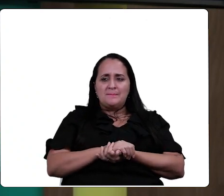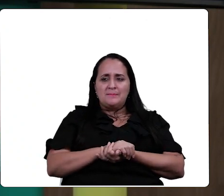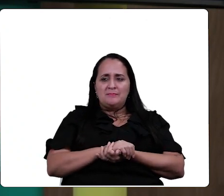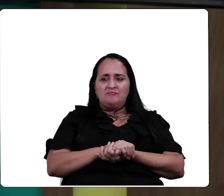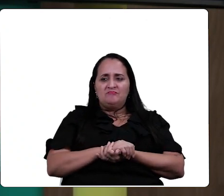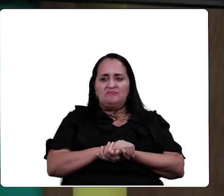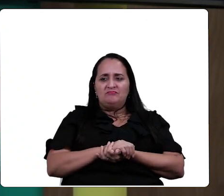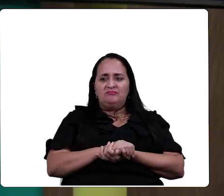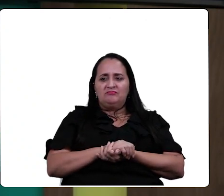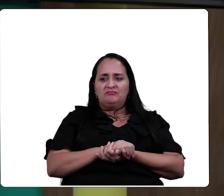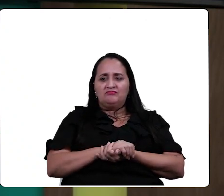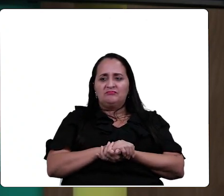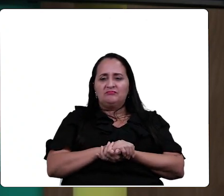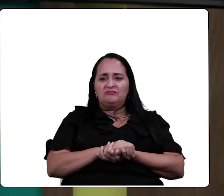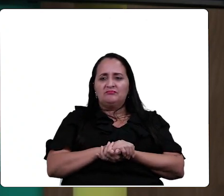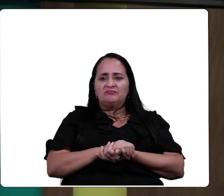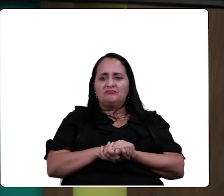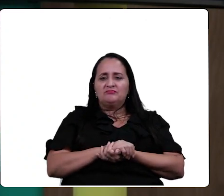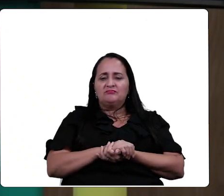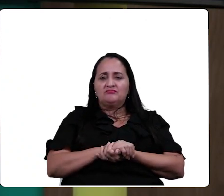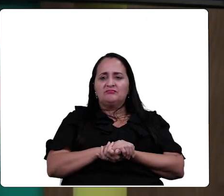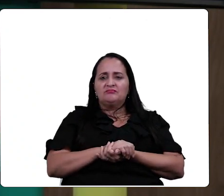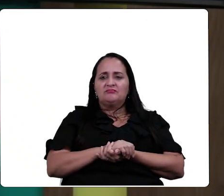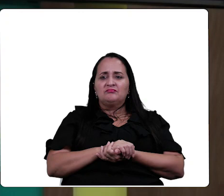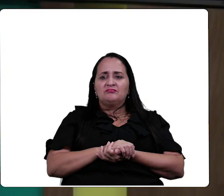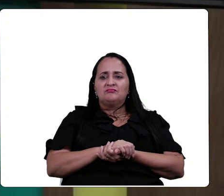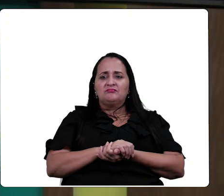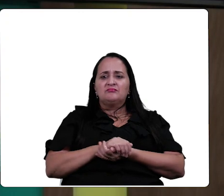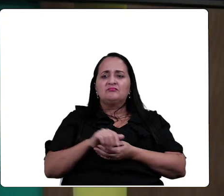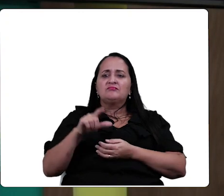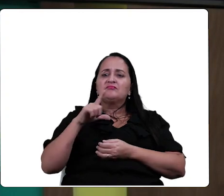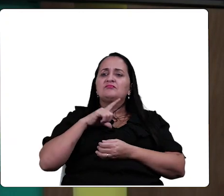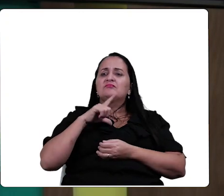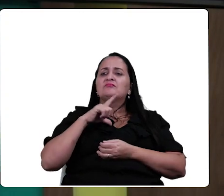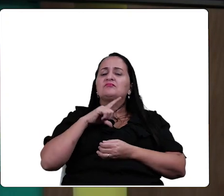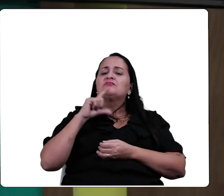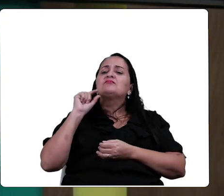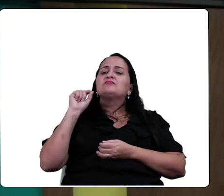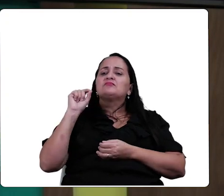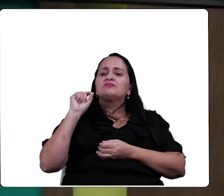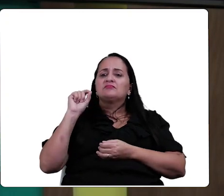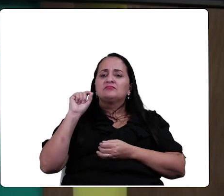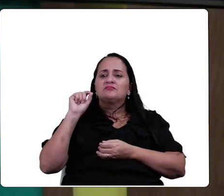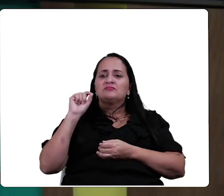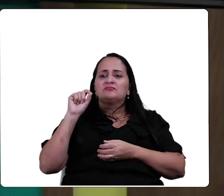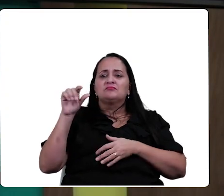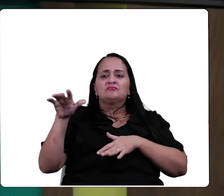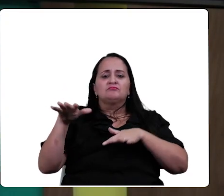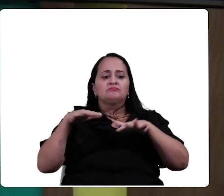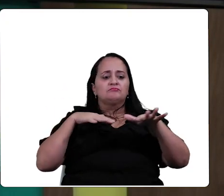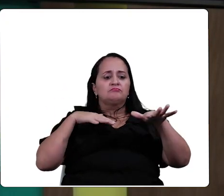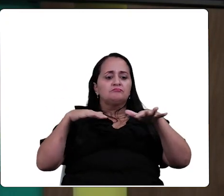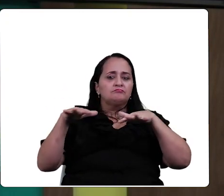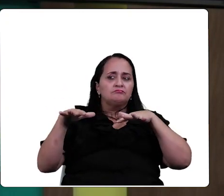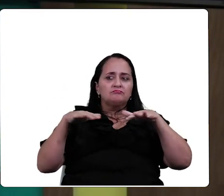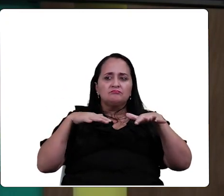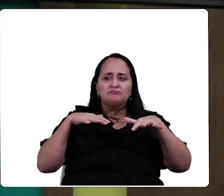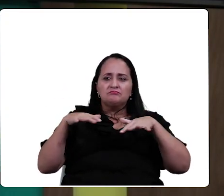cotidiana. E nós temos o quê? Vocês viram um movimento nessa